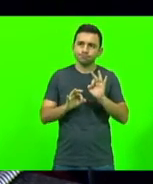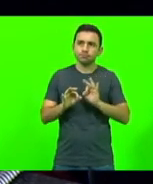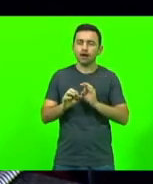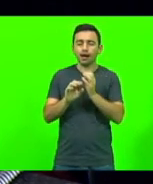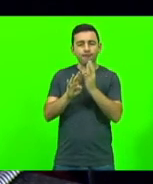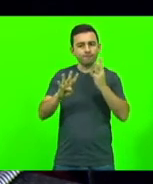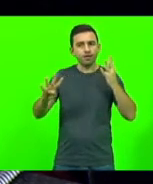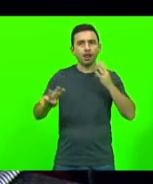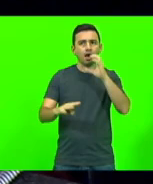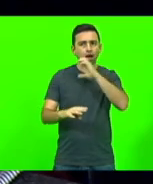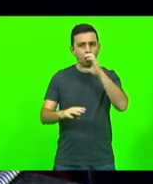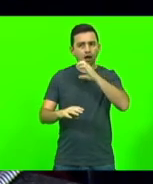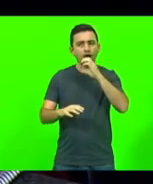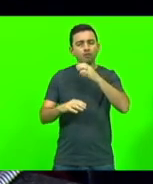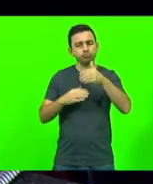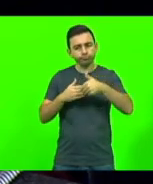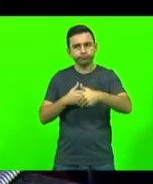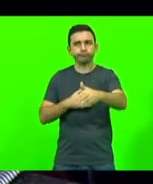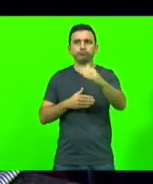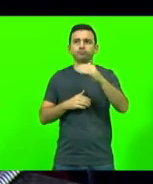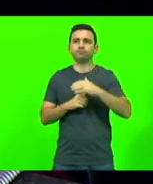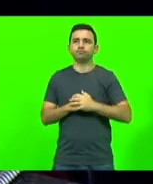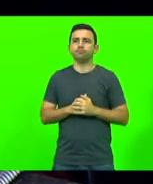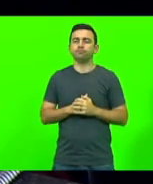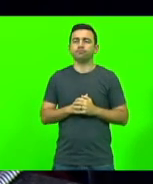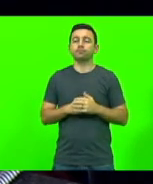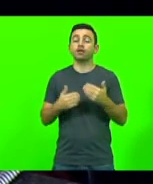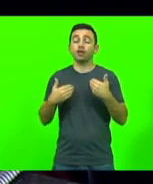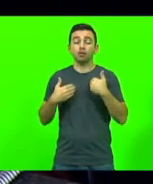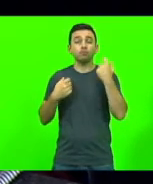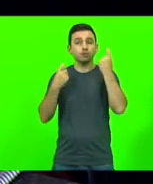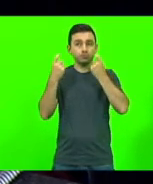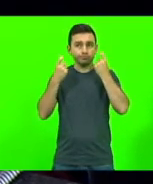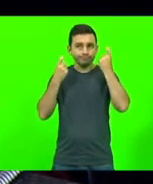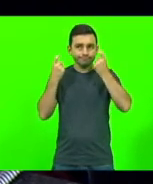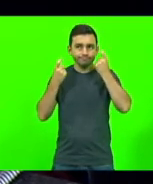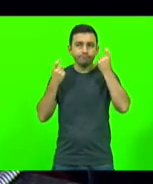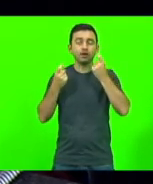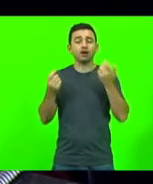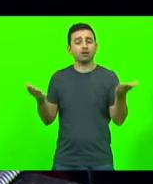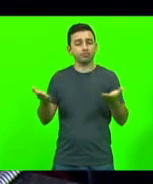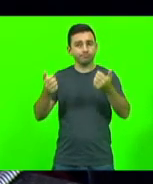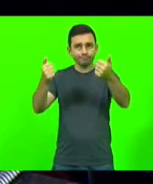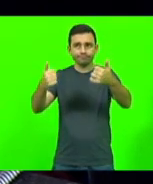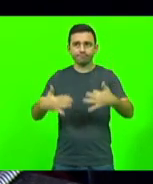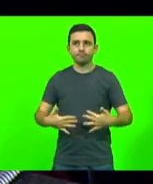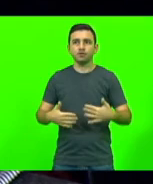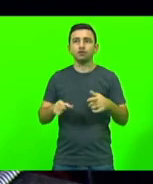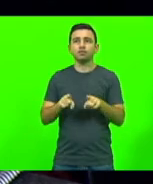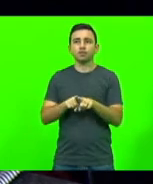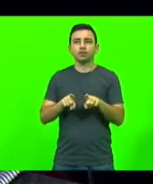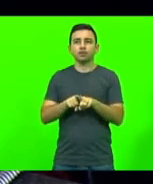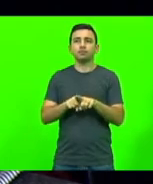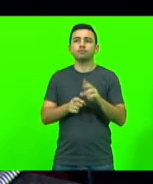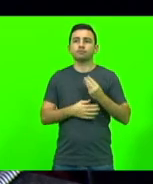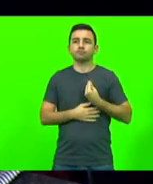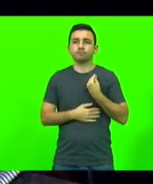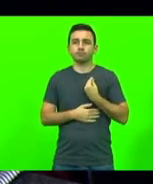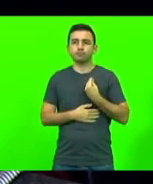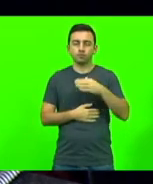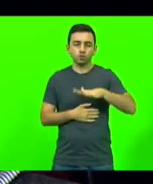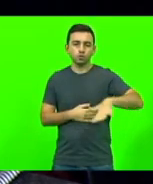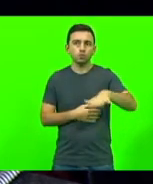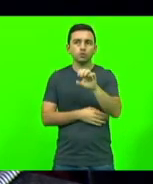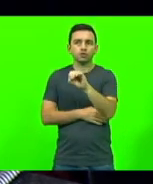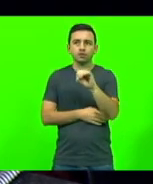andar. Então, essa preocupação que eu trago e que foi muito presente nesse giro que fiz pelo Meio-Oeste e